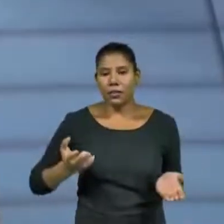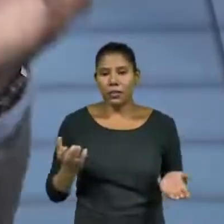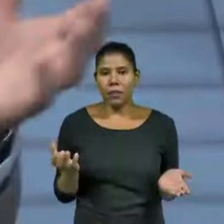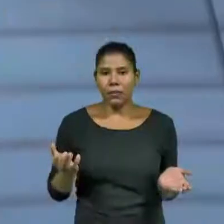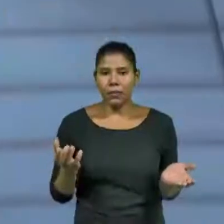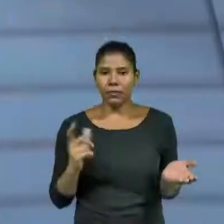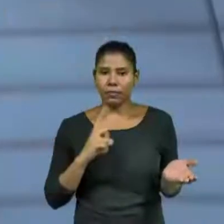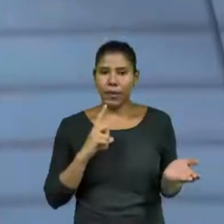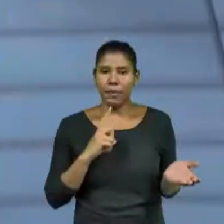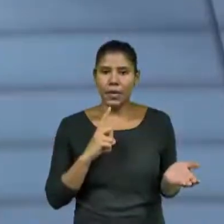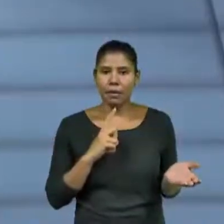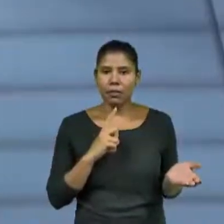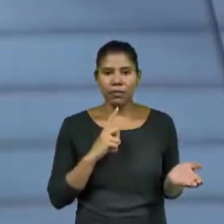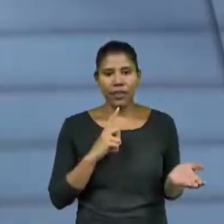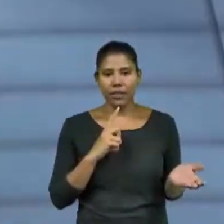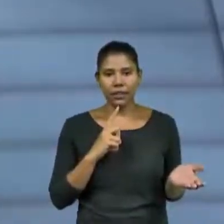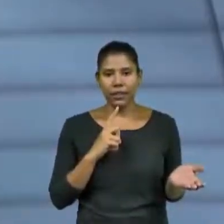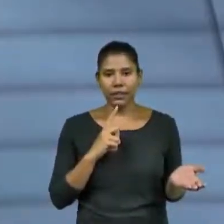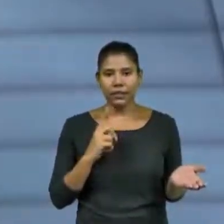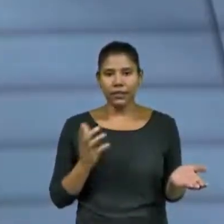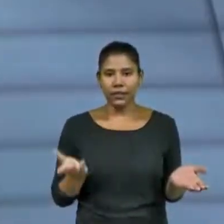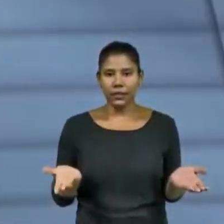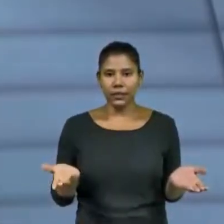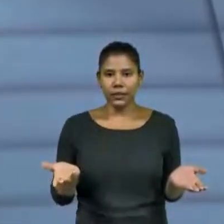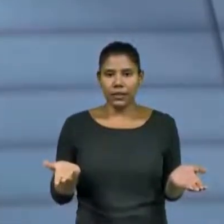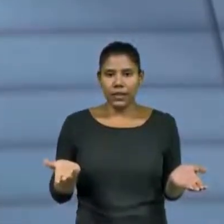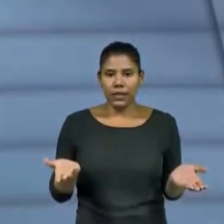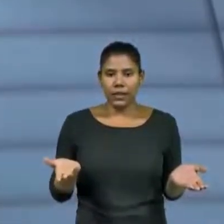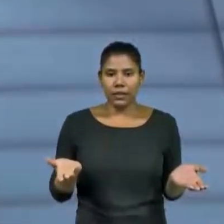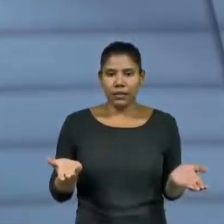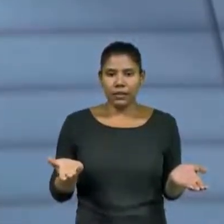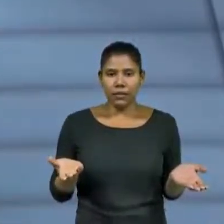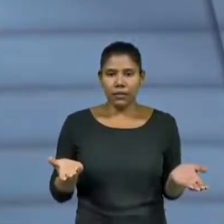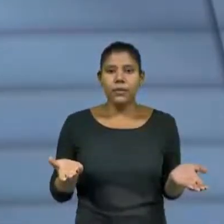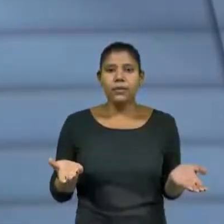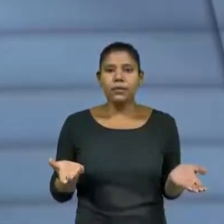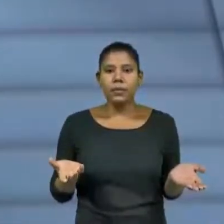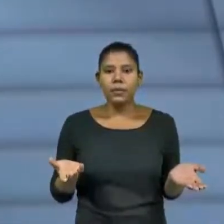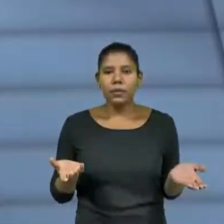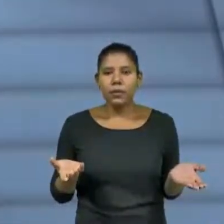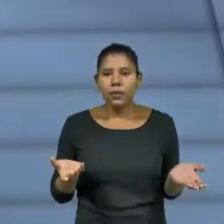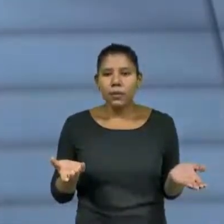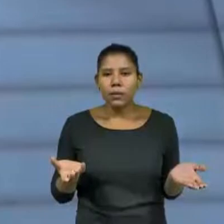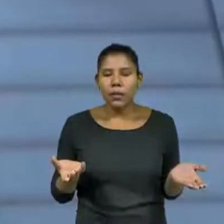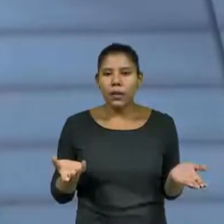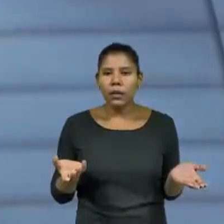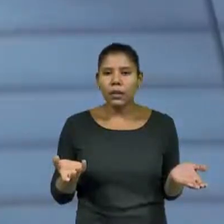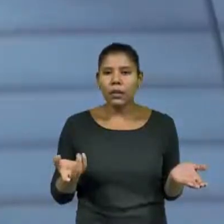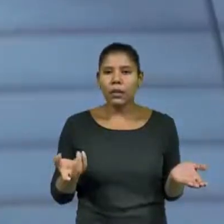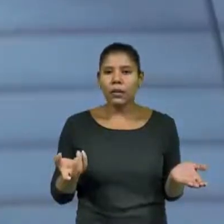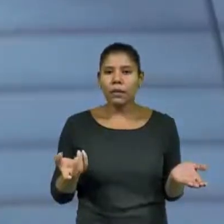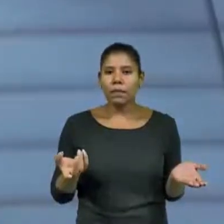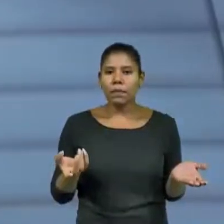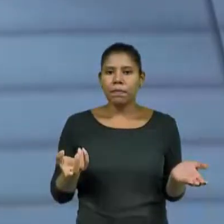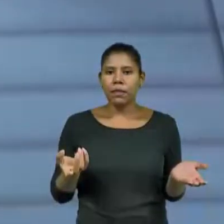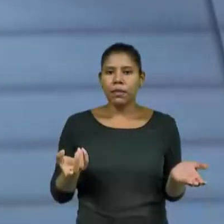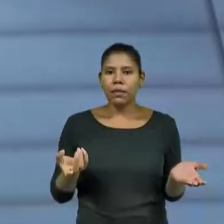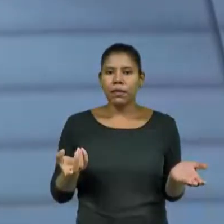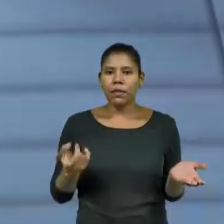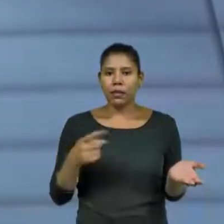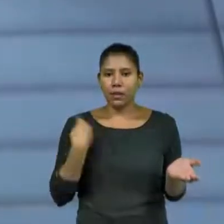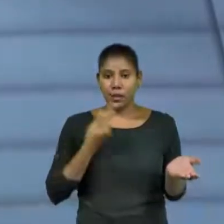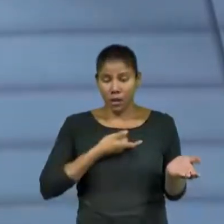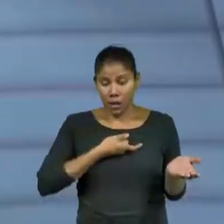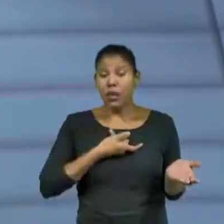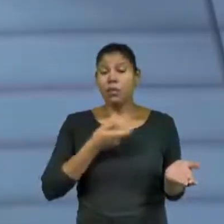preço da energia eólica e solar, para poder superar aquele momento. Então, nós precisamos, podemos até não precisar de energia nova, mas no